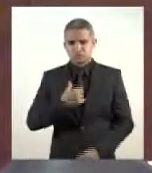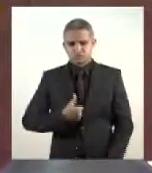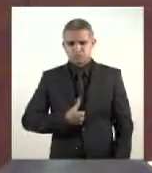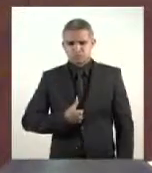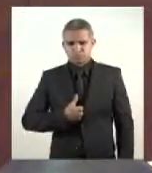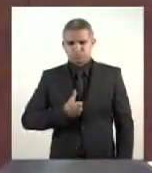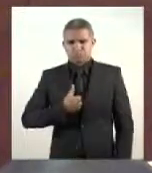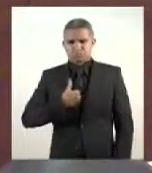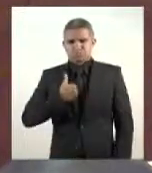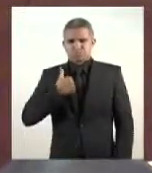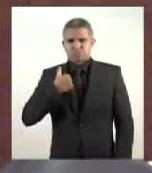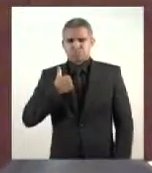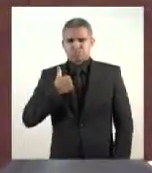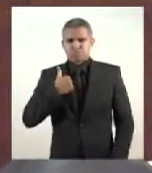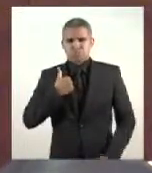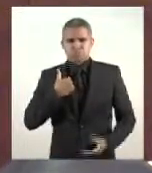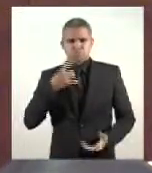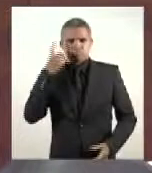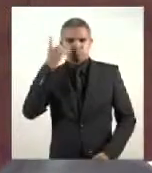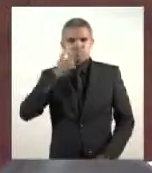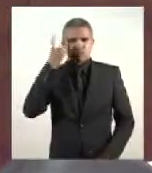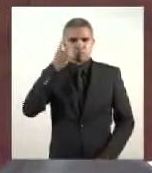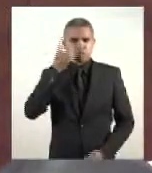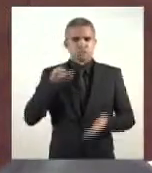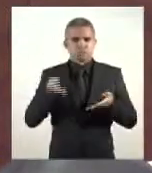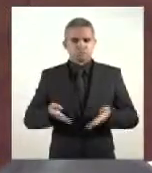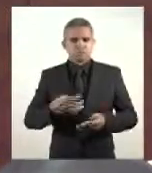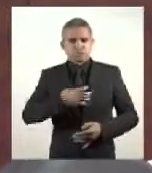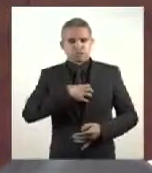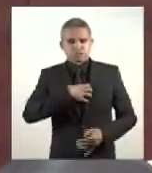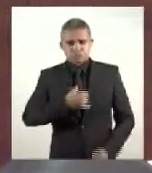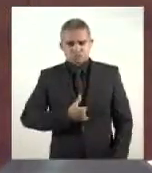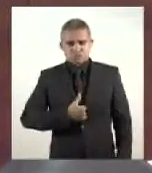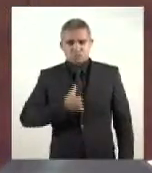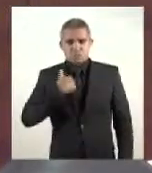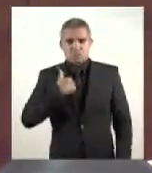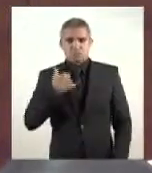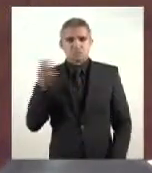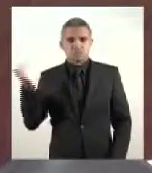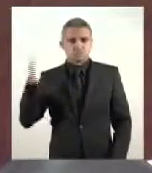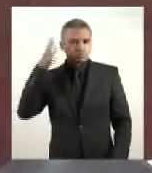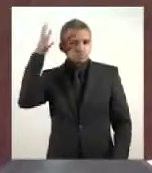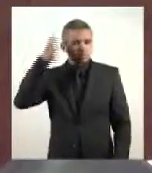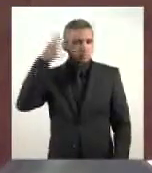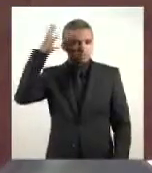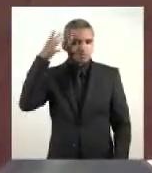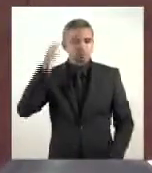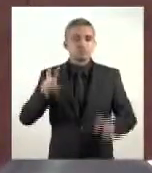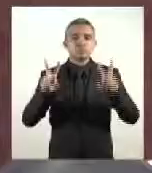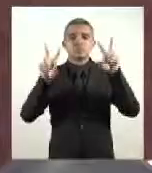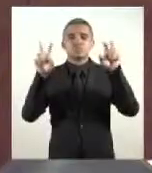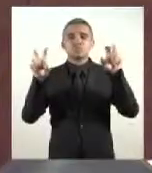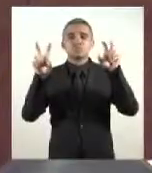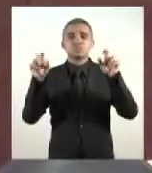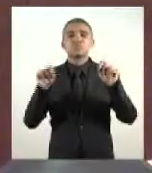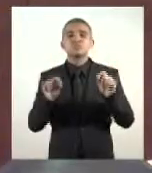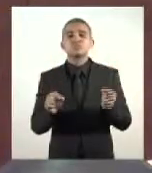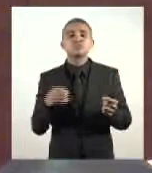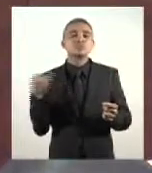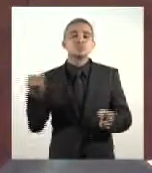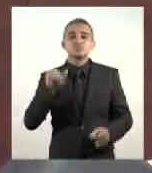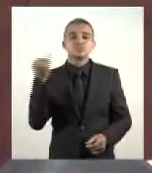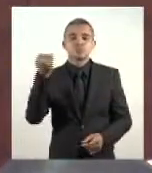estar nesta casa com o seu pronunciamento, levantando uma questão propositiva de